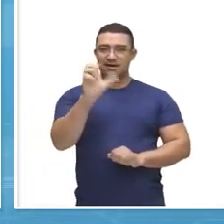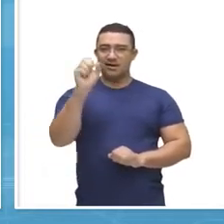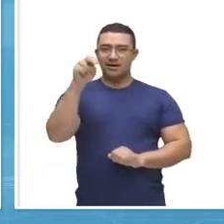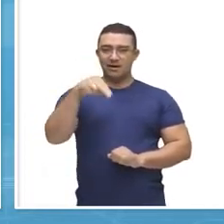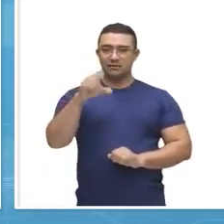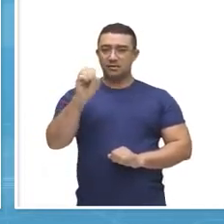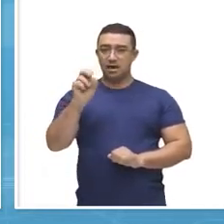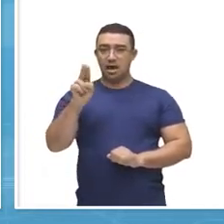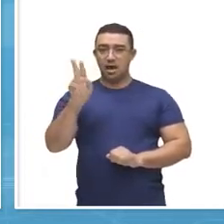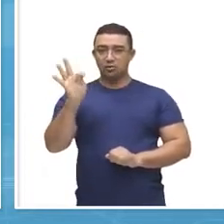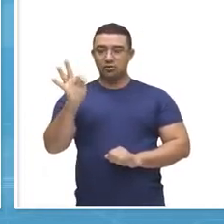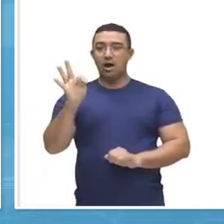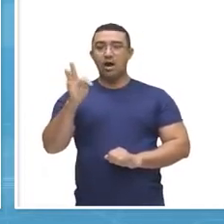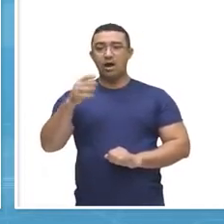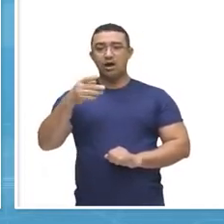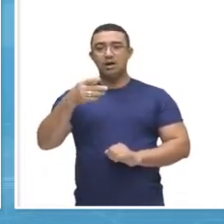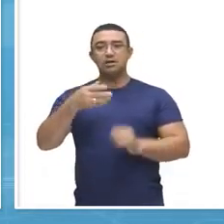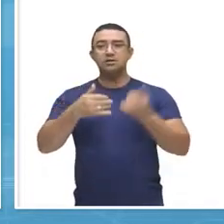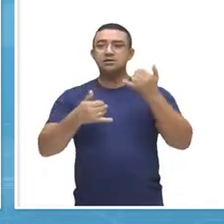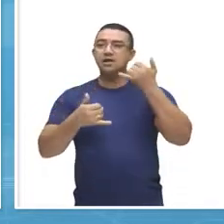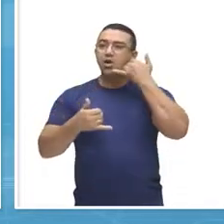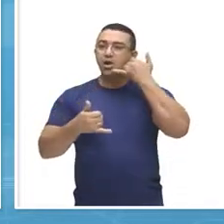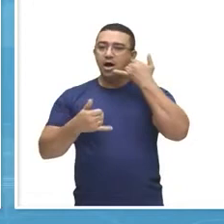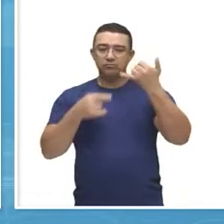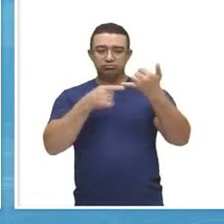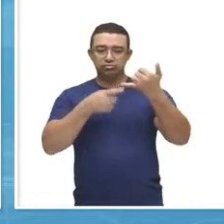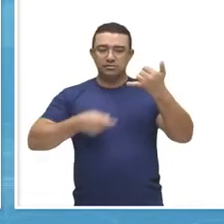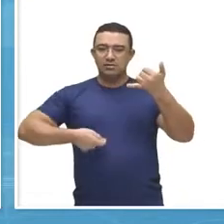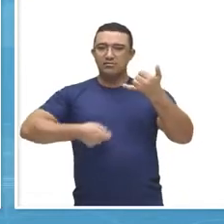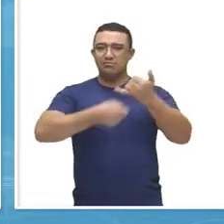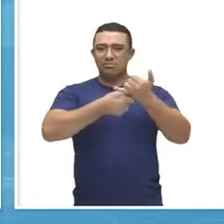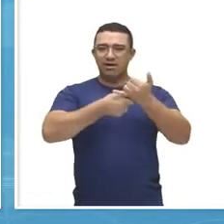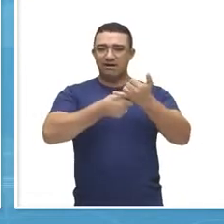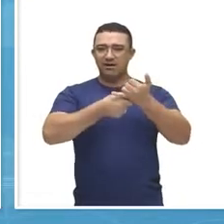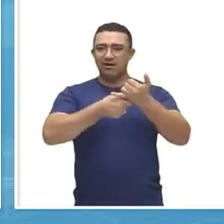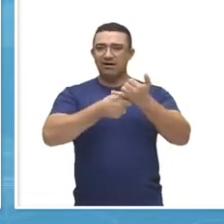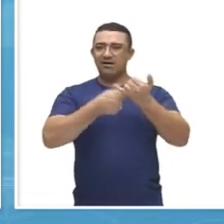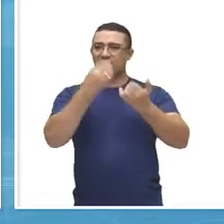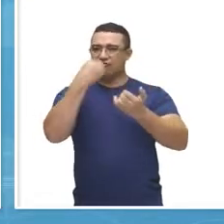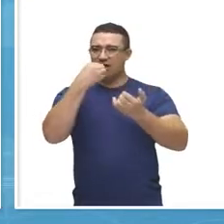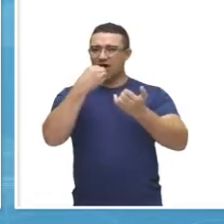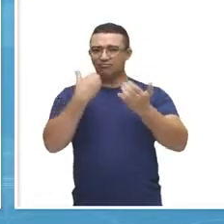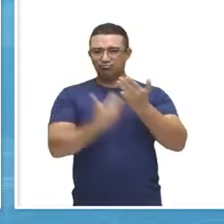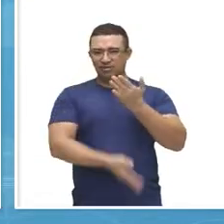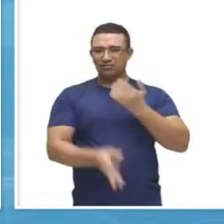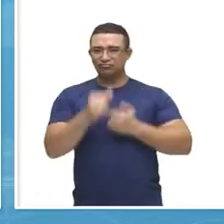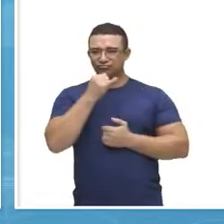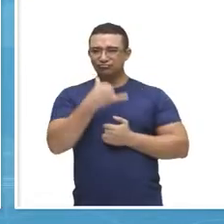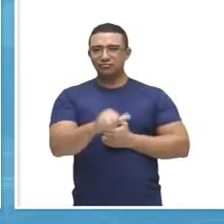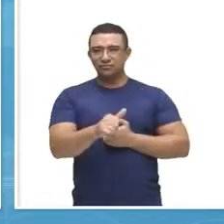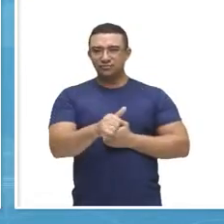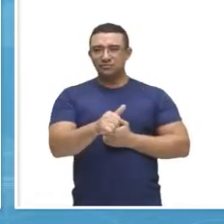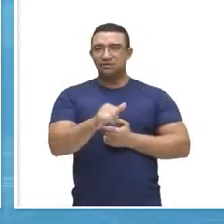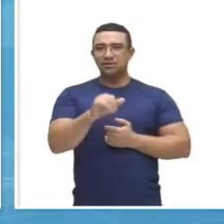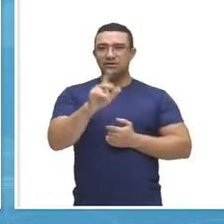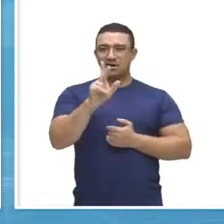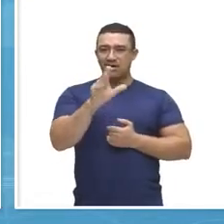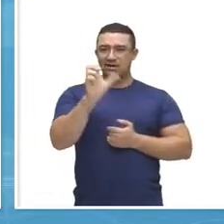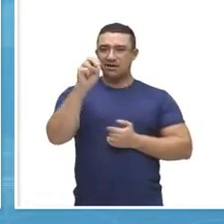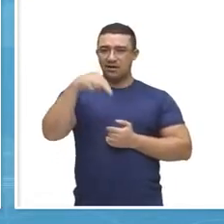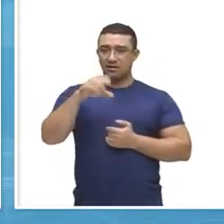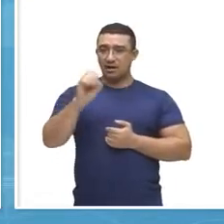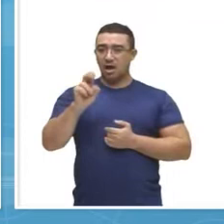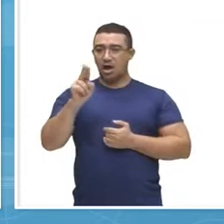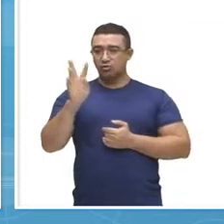se esvai, né, acaba a bateria, então nós utilizamos a expressão ran out. Então a expressão phone ran out significa que a